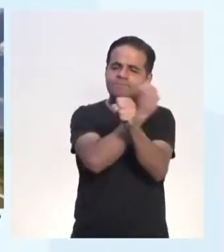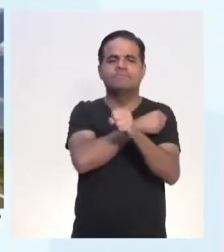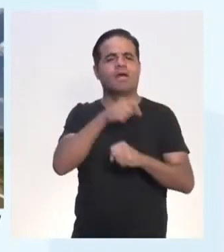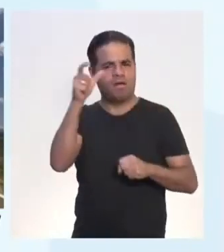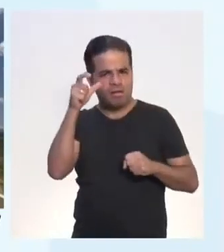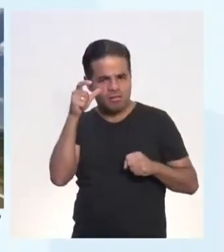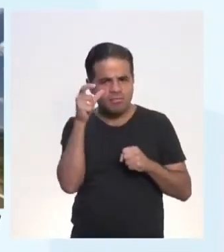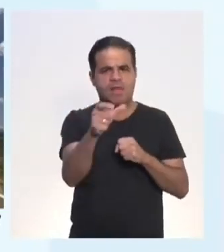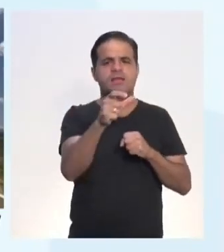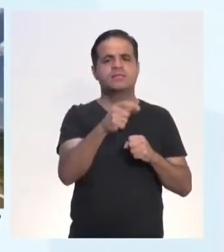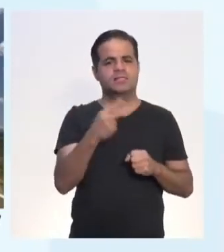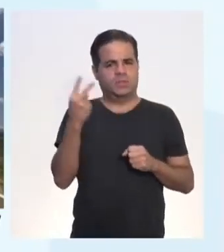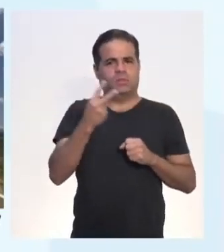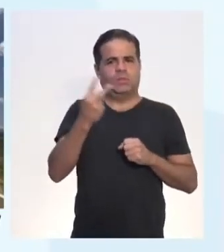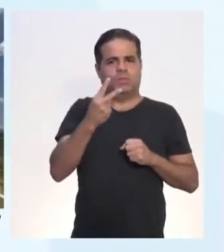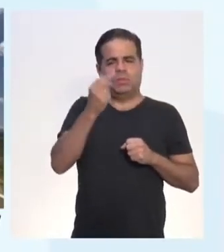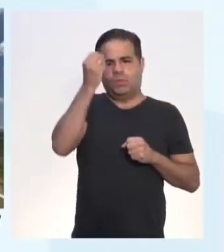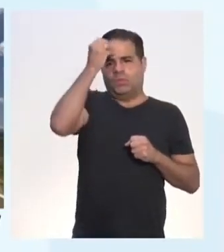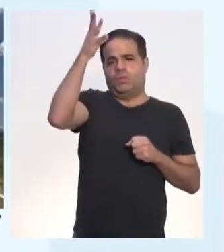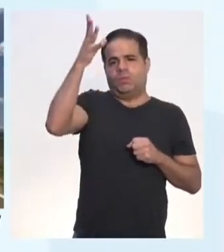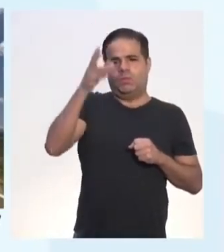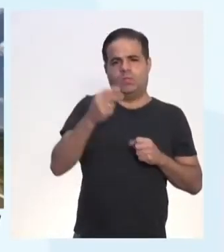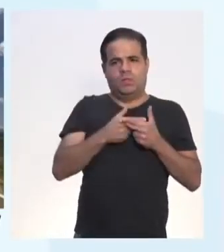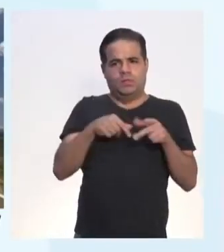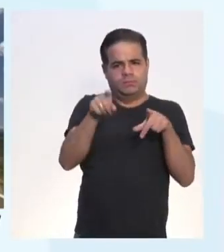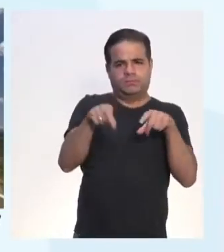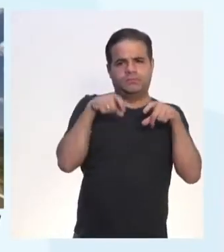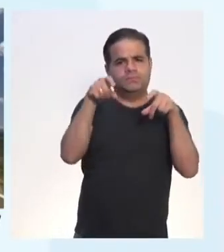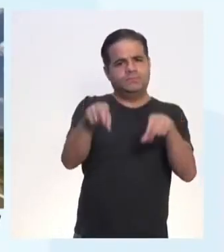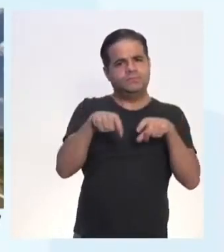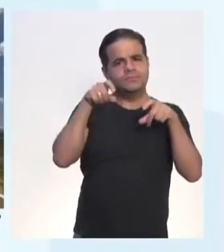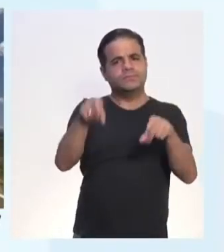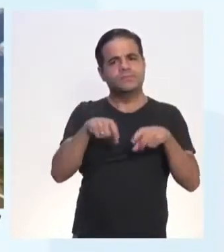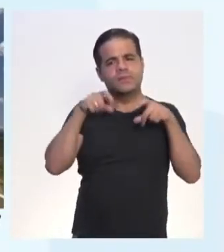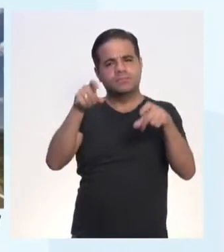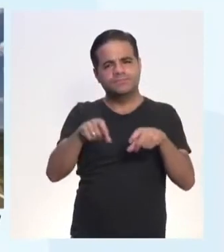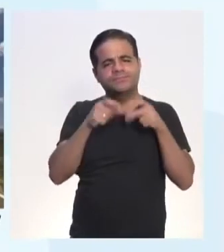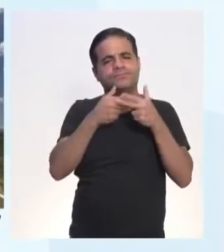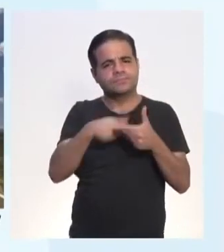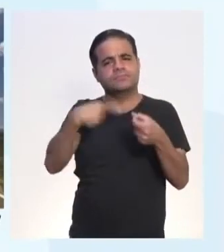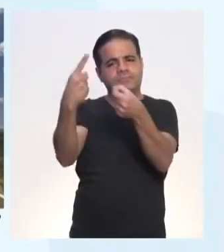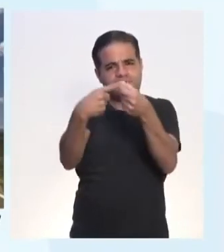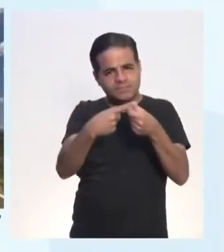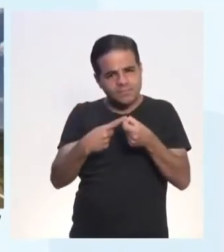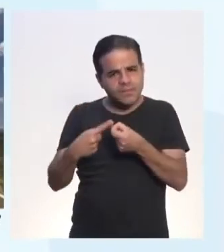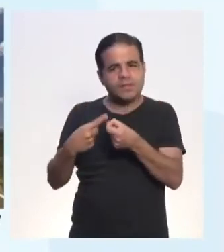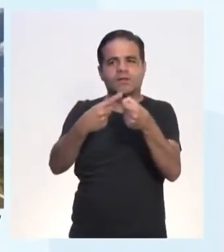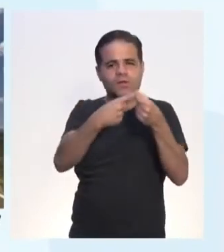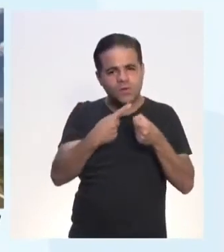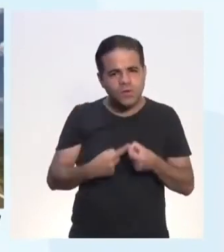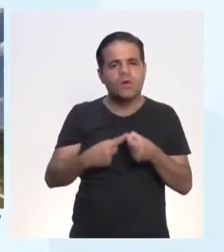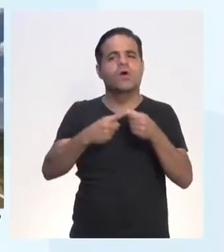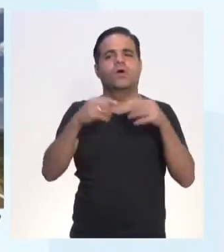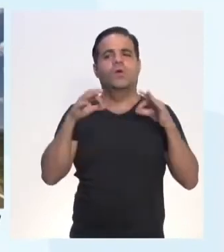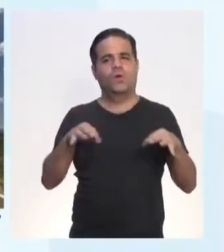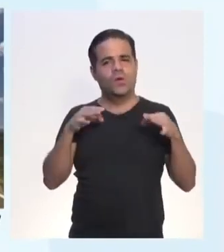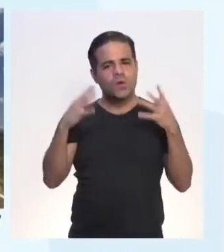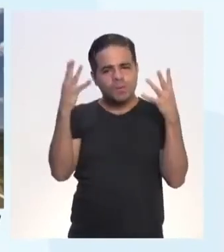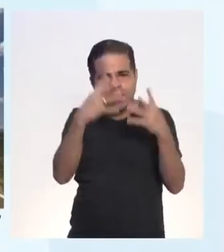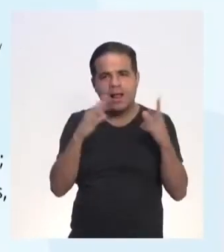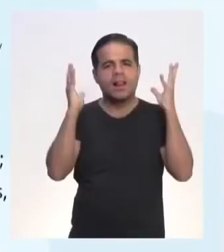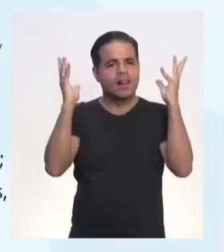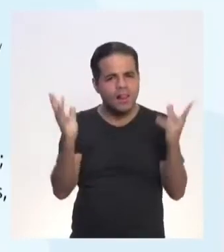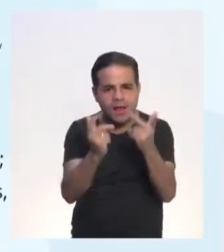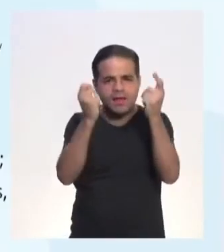interessantíssimo. E a segunda já lembra mais a coisa da roça mesmo, né? Bem interiorzão. Beleza? Beleza, olha lá. Que é